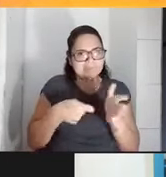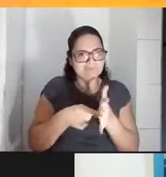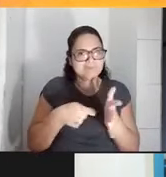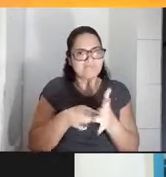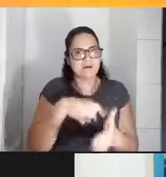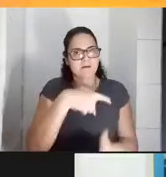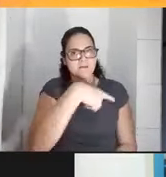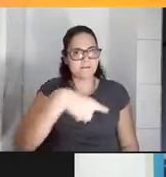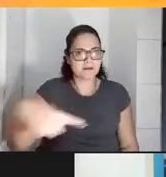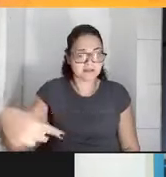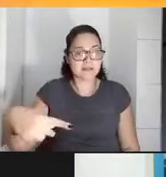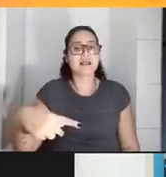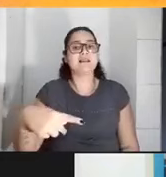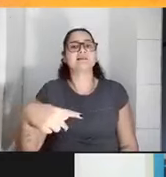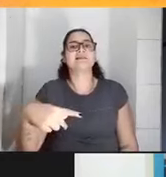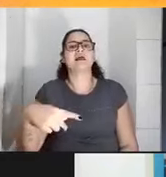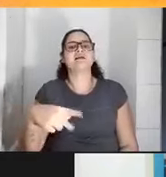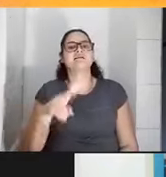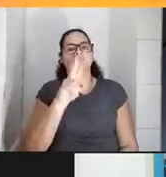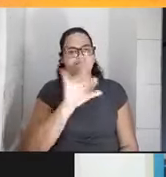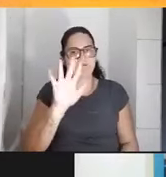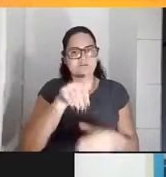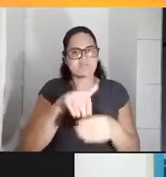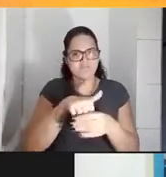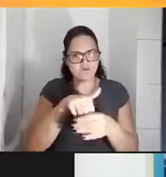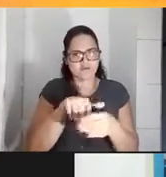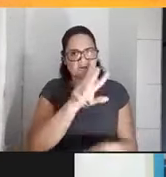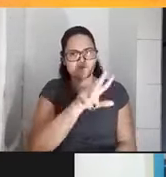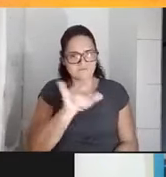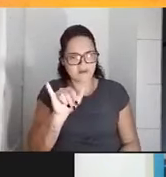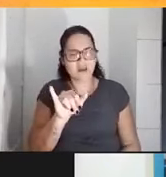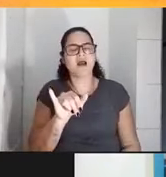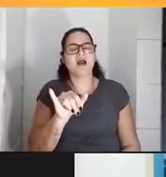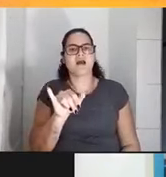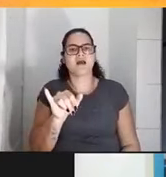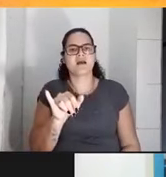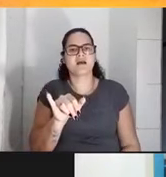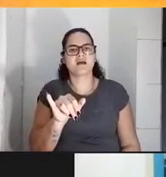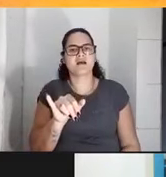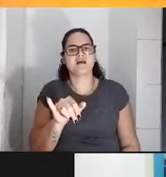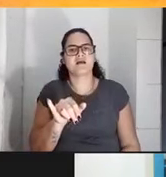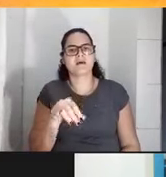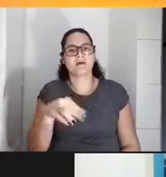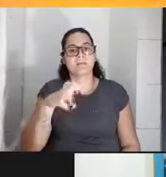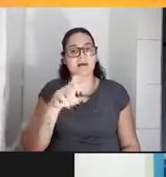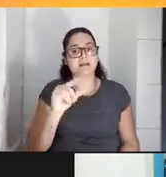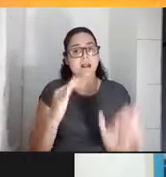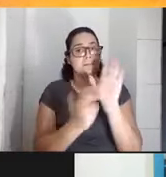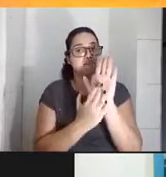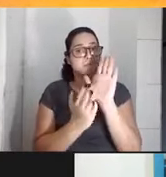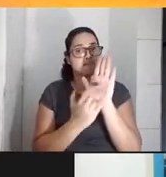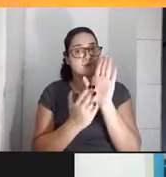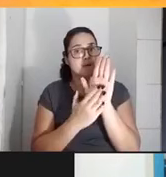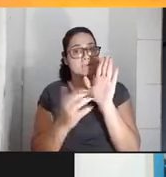disse que vai votar o Fundeb, que já está, como disse o Marcelo, é uma proposta do